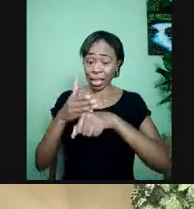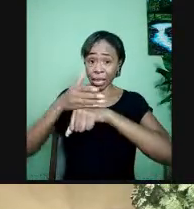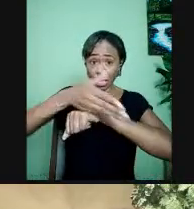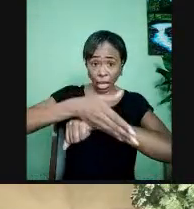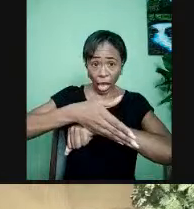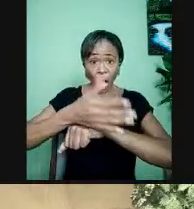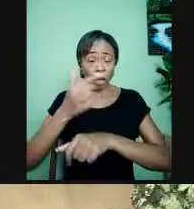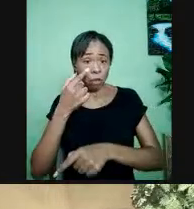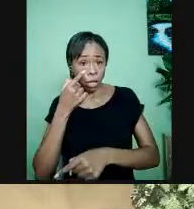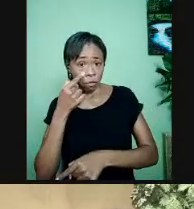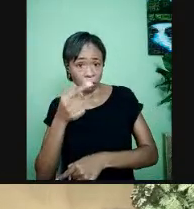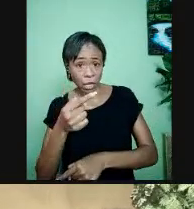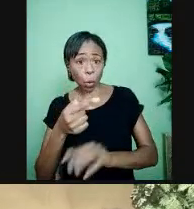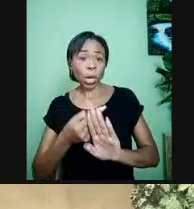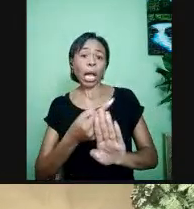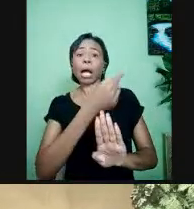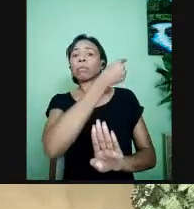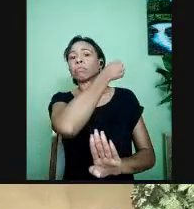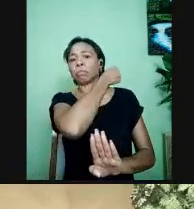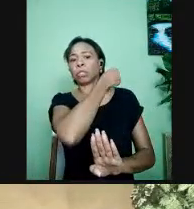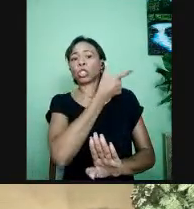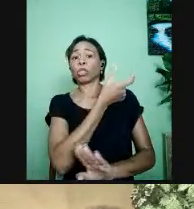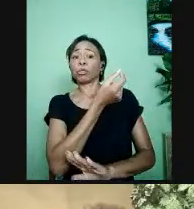que aconteceu,